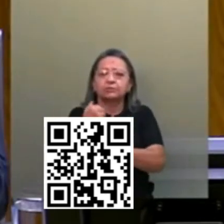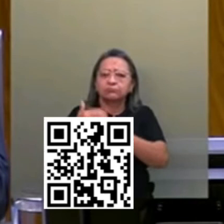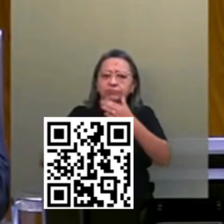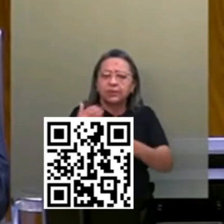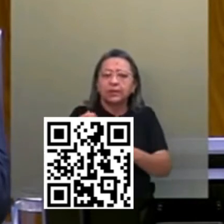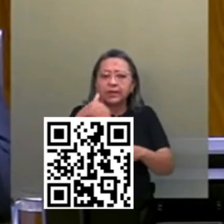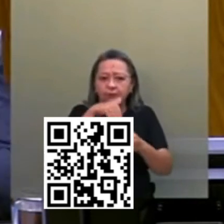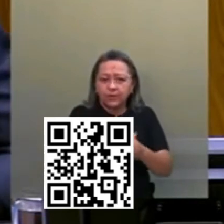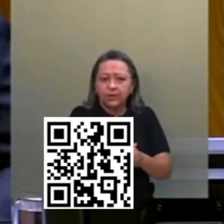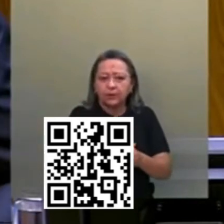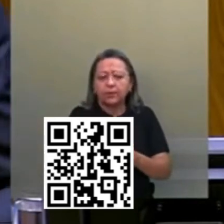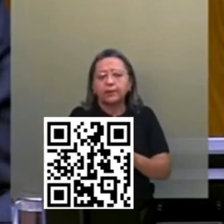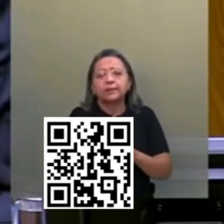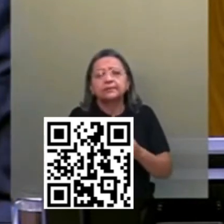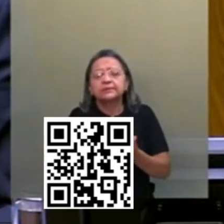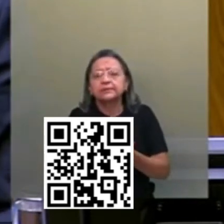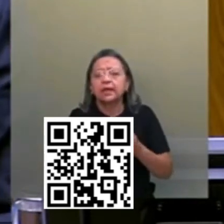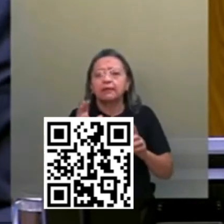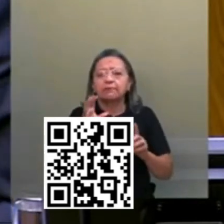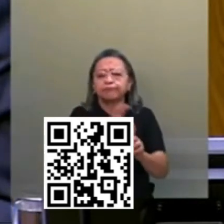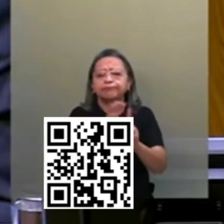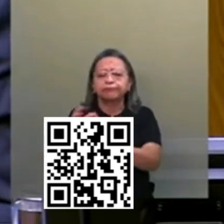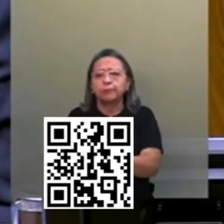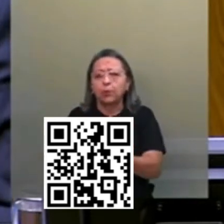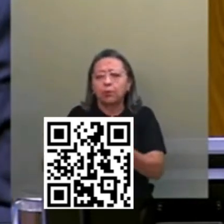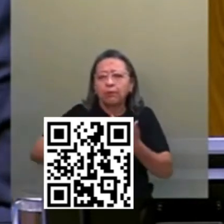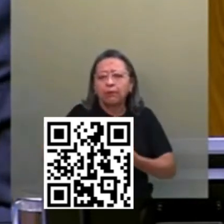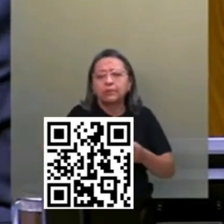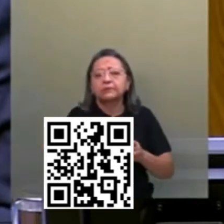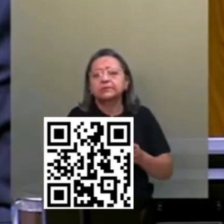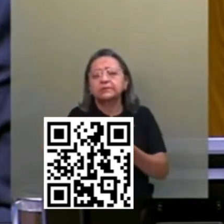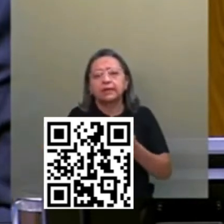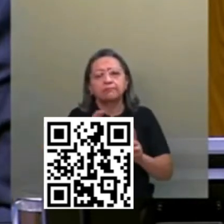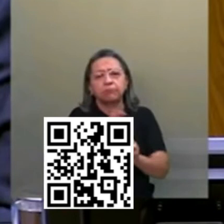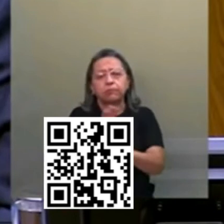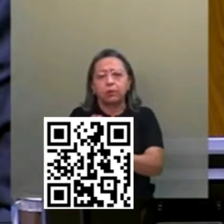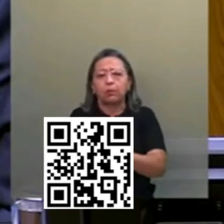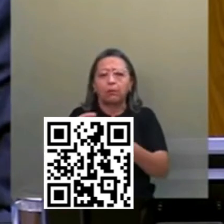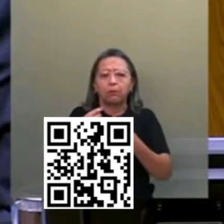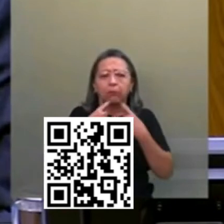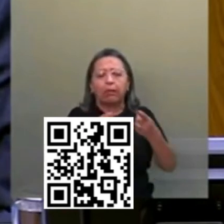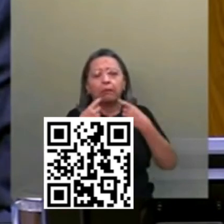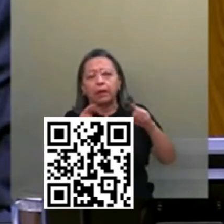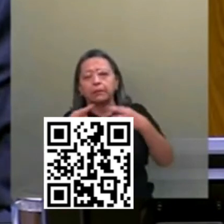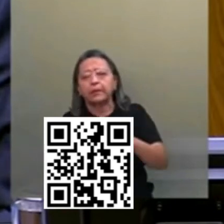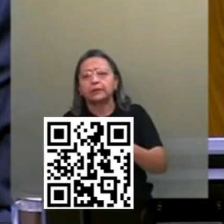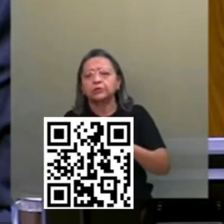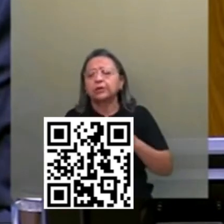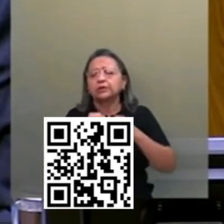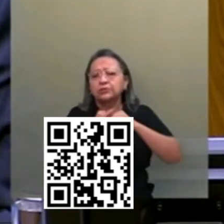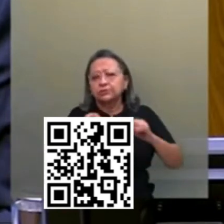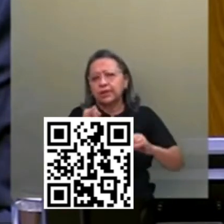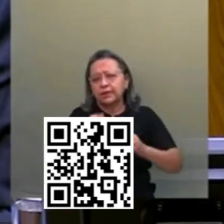processo eleitoral não afetado por manipulação, não afetado por disparos que gerem